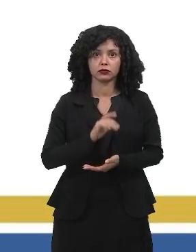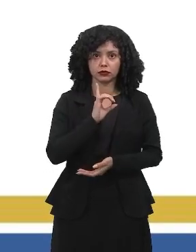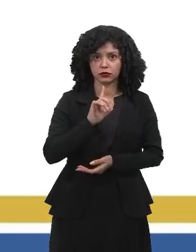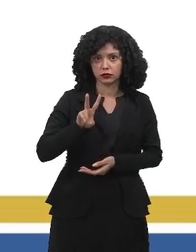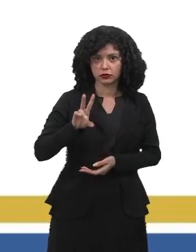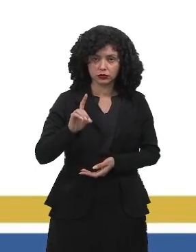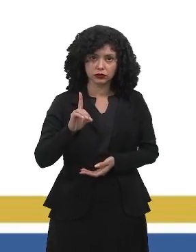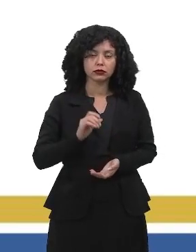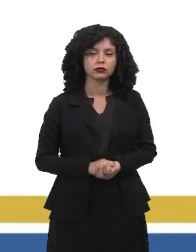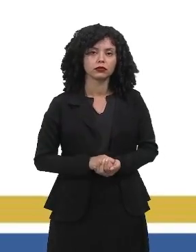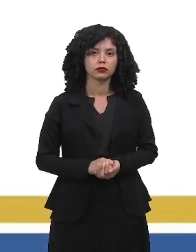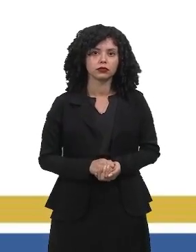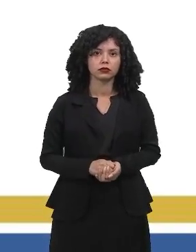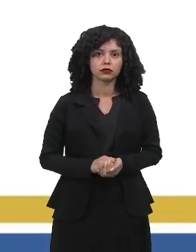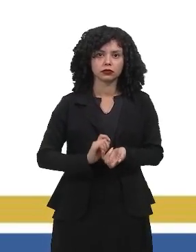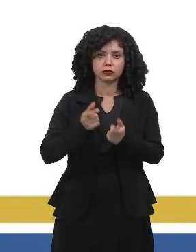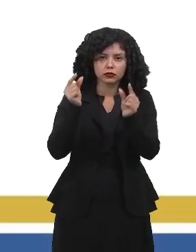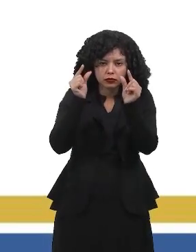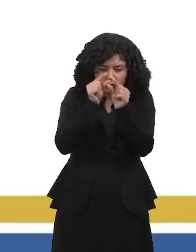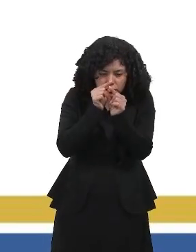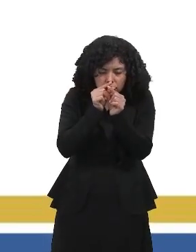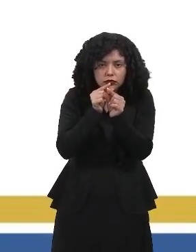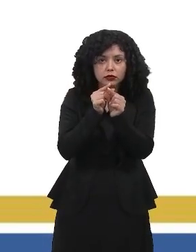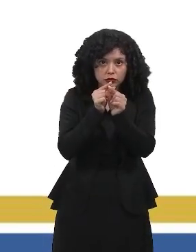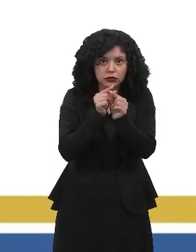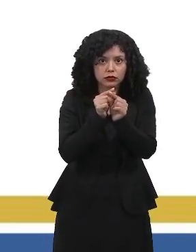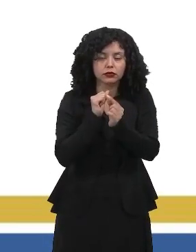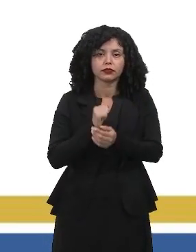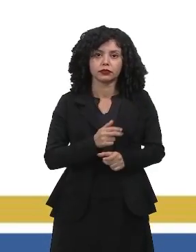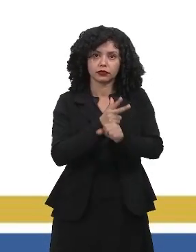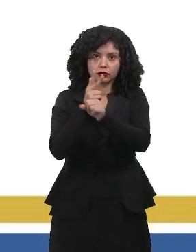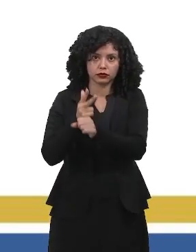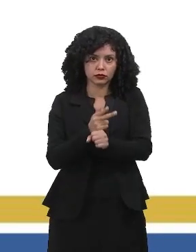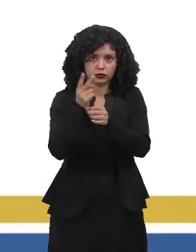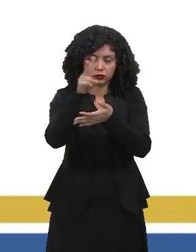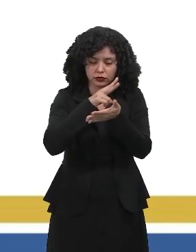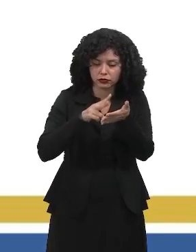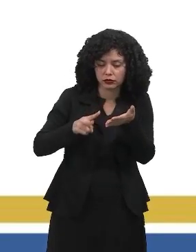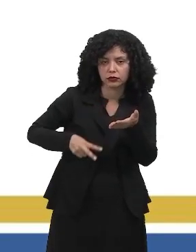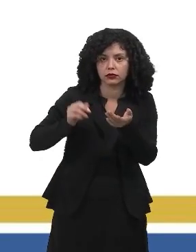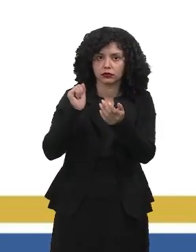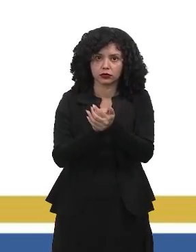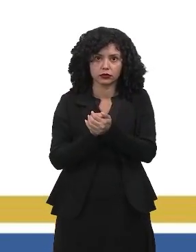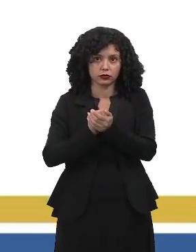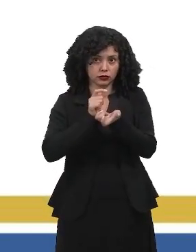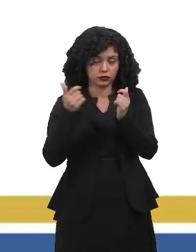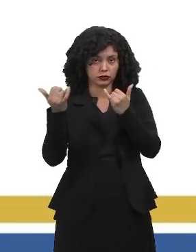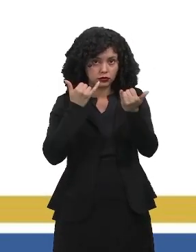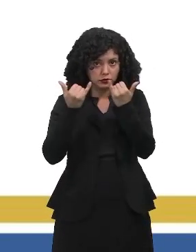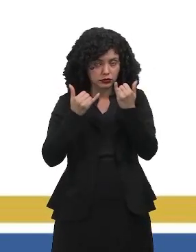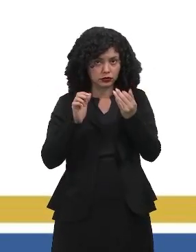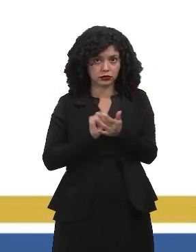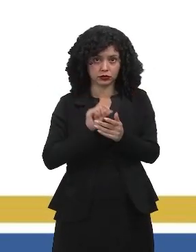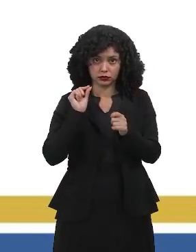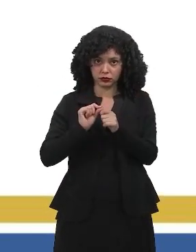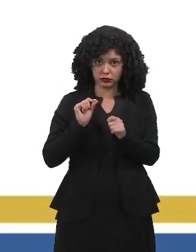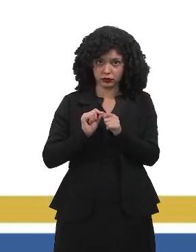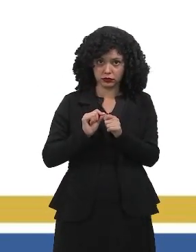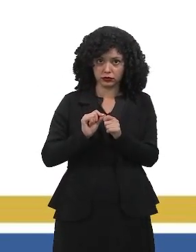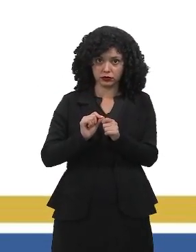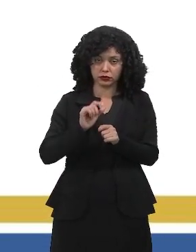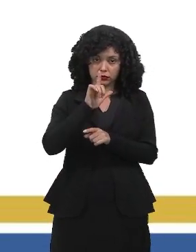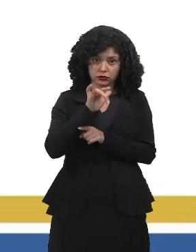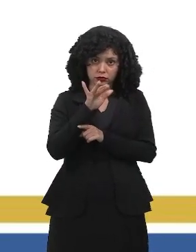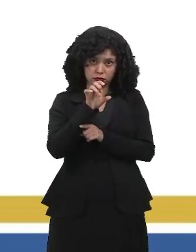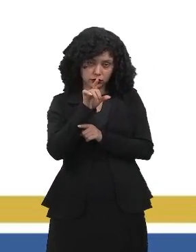na forma de cavidades microscópicas. A gravação e a leitura óptica dessas informações são realizadas por laser,